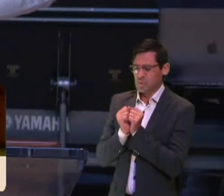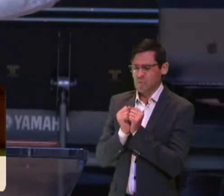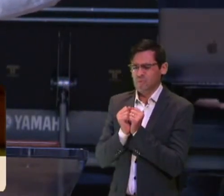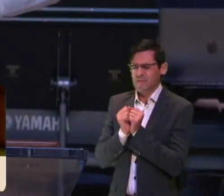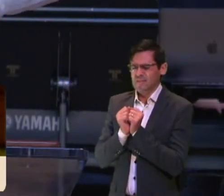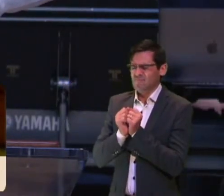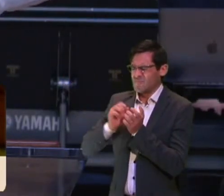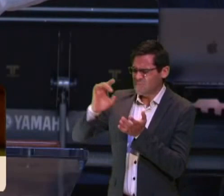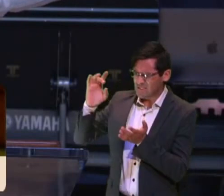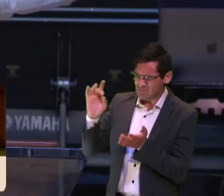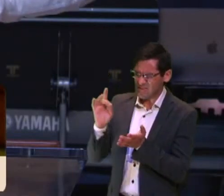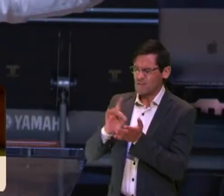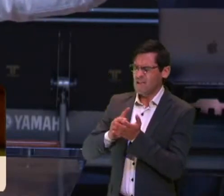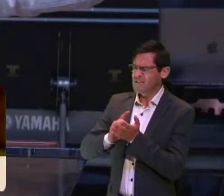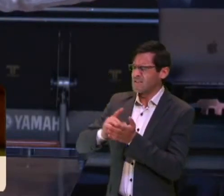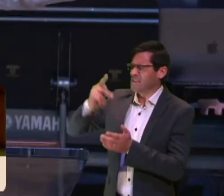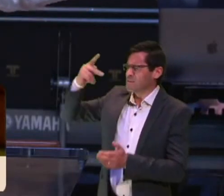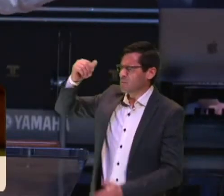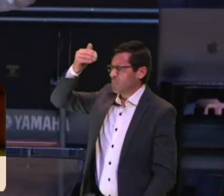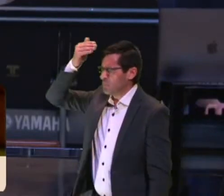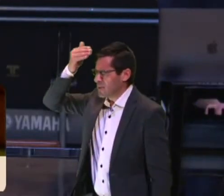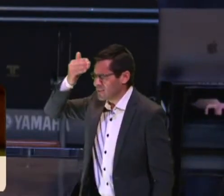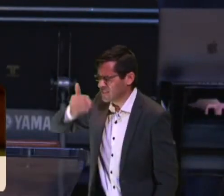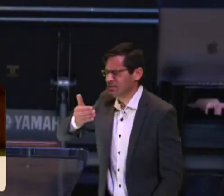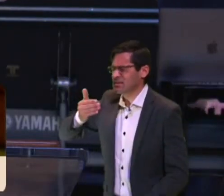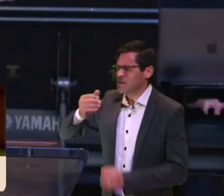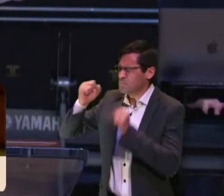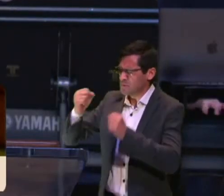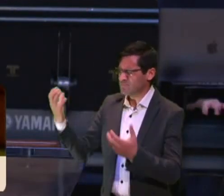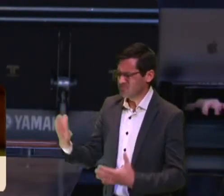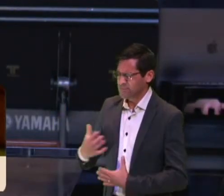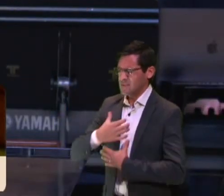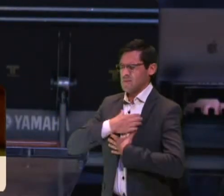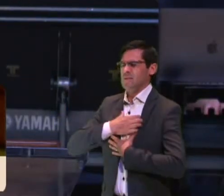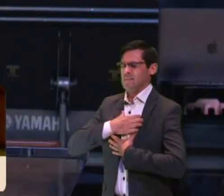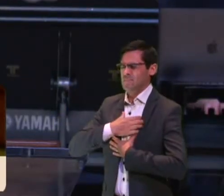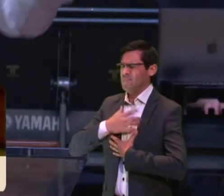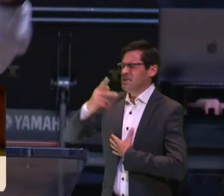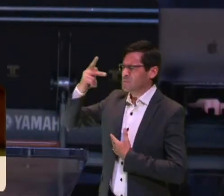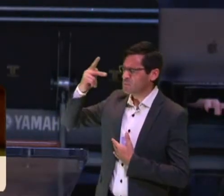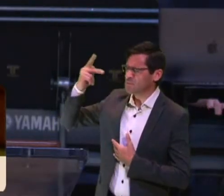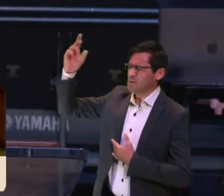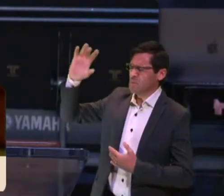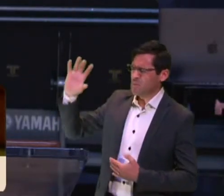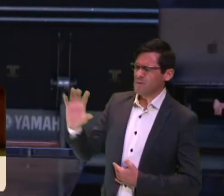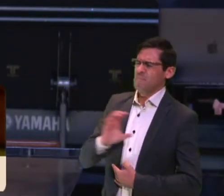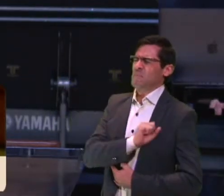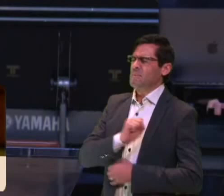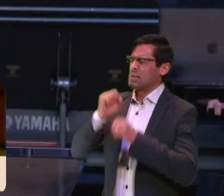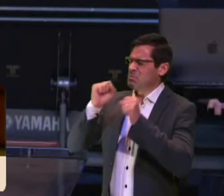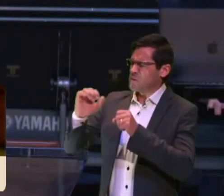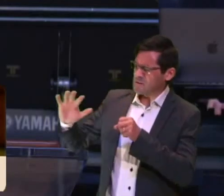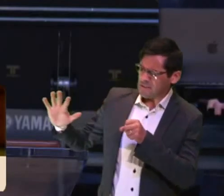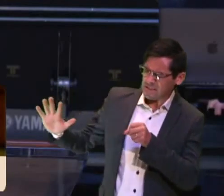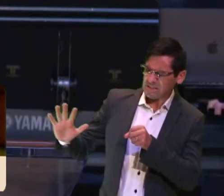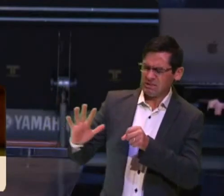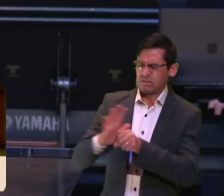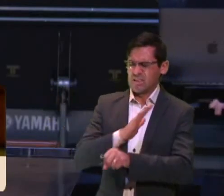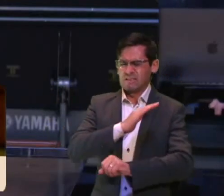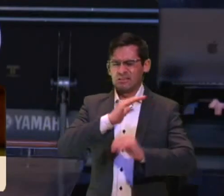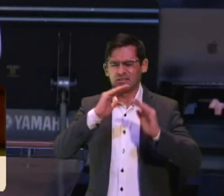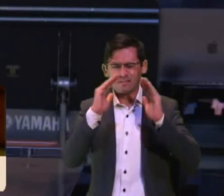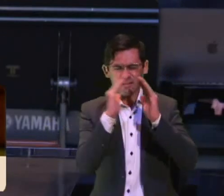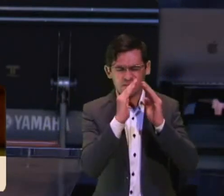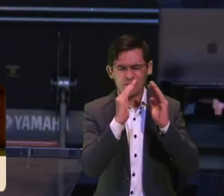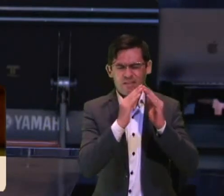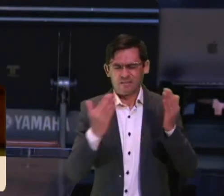ondas da Tua presença, as ondas do Teu Espírito, do Teu amor, possam invadir as casas